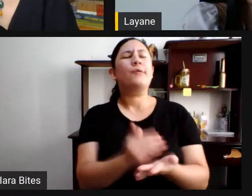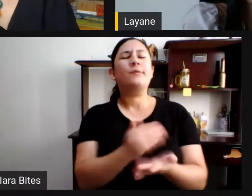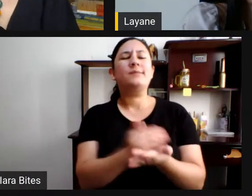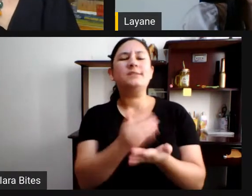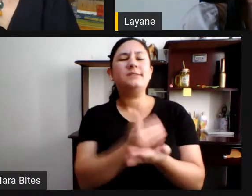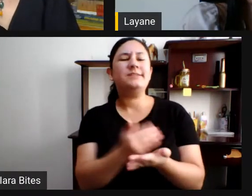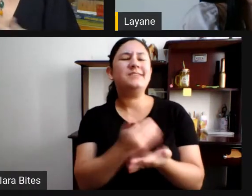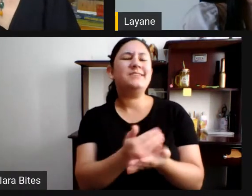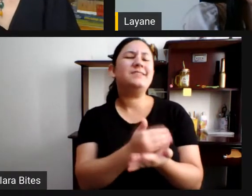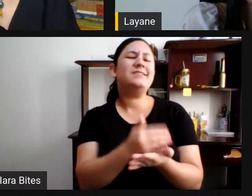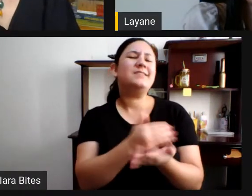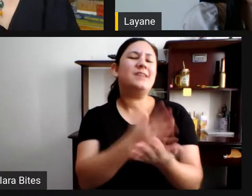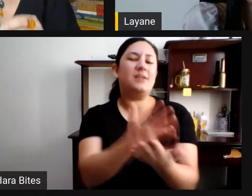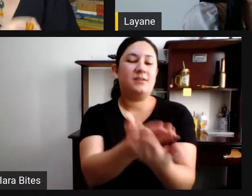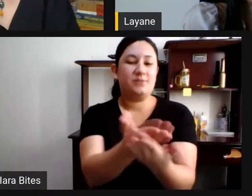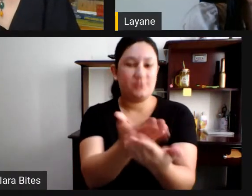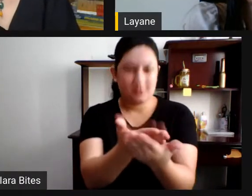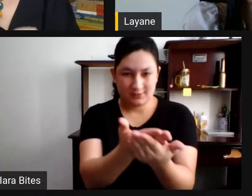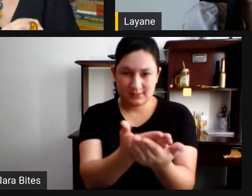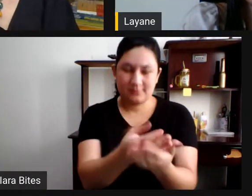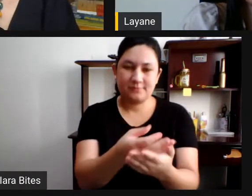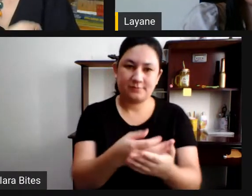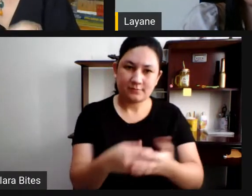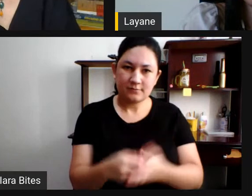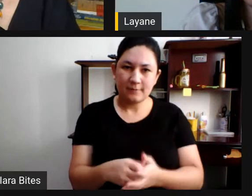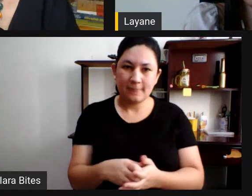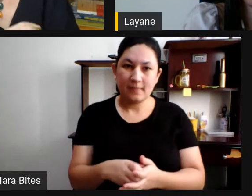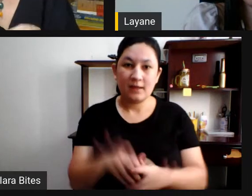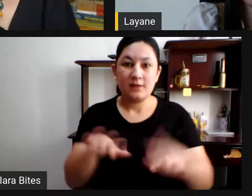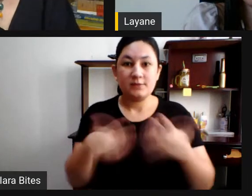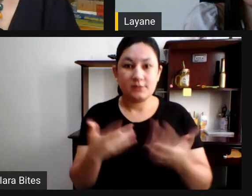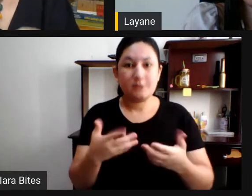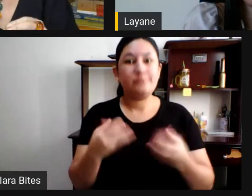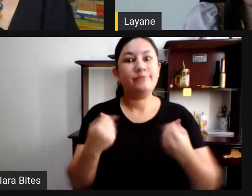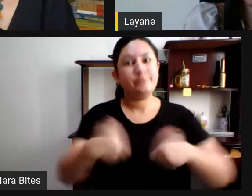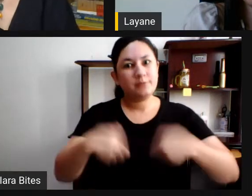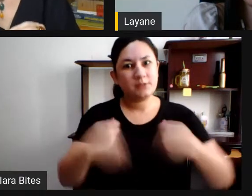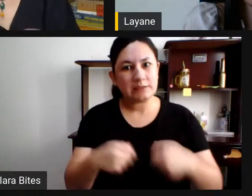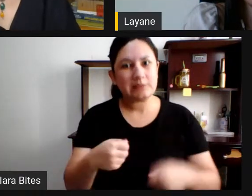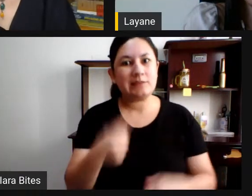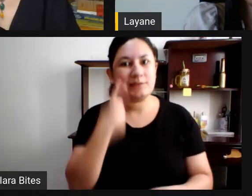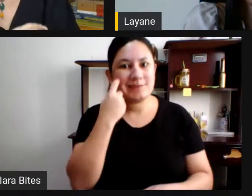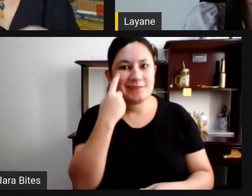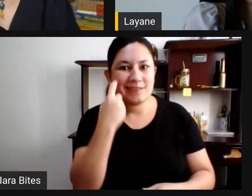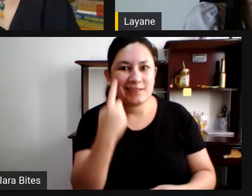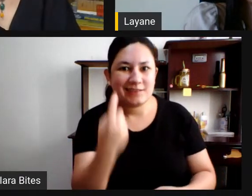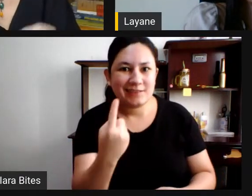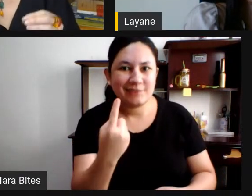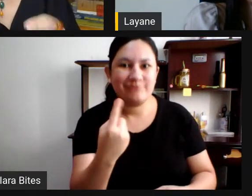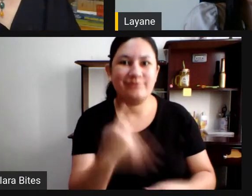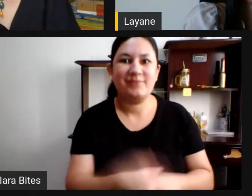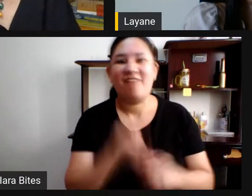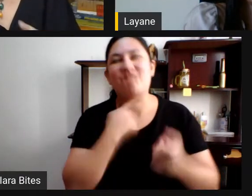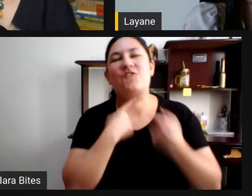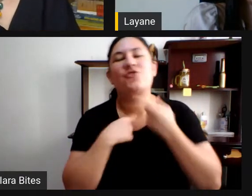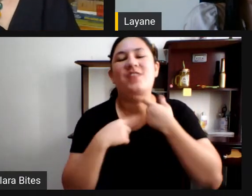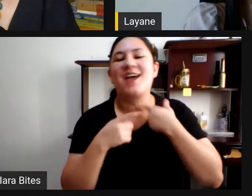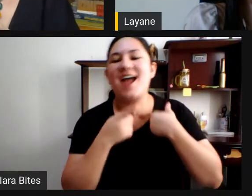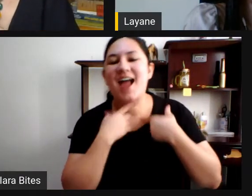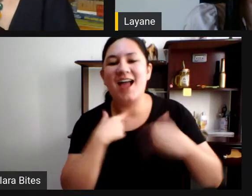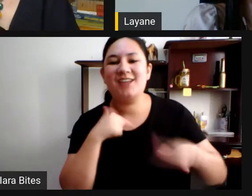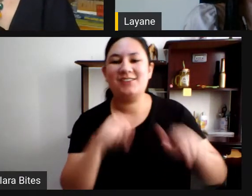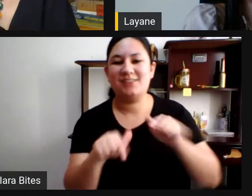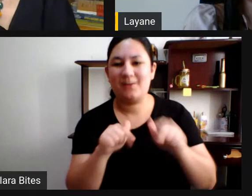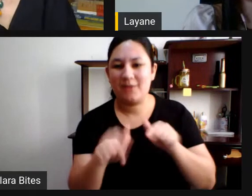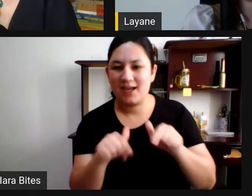primeiro por interesse é preciso que você queira bastante trabalhar com o Sossir e ler o que